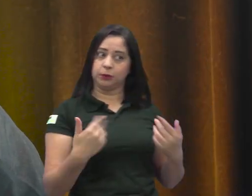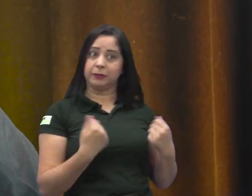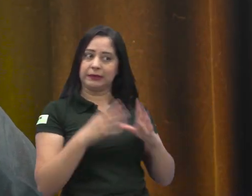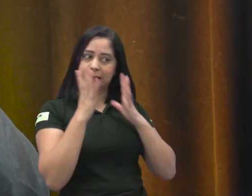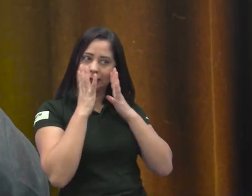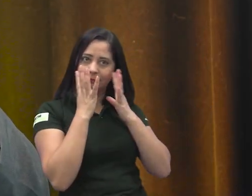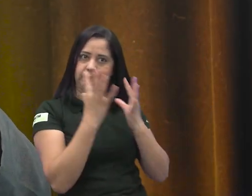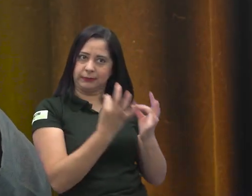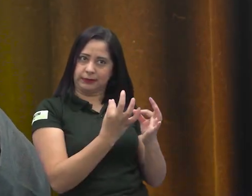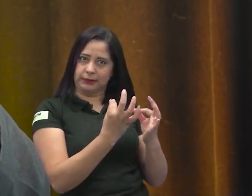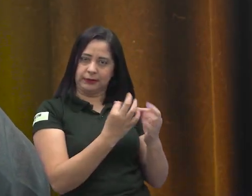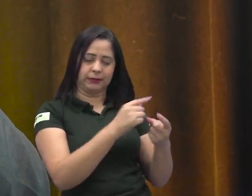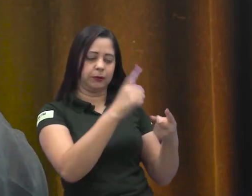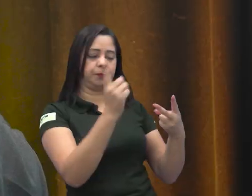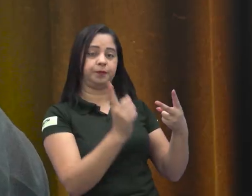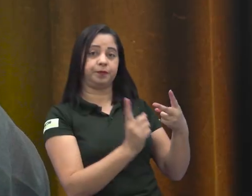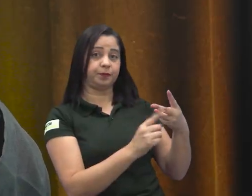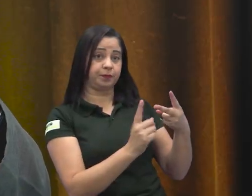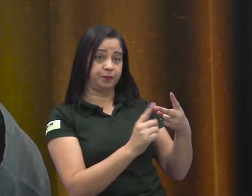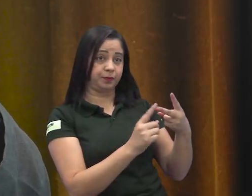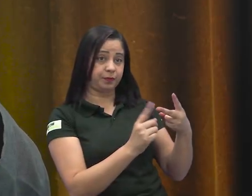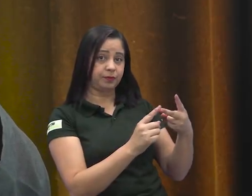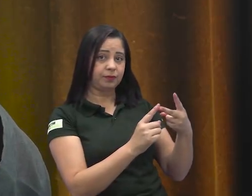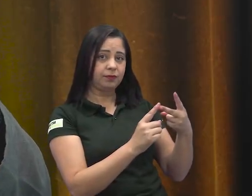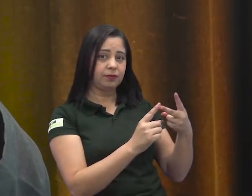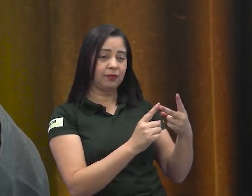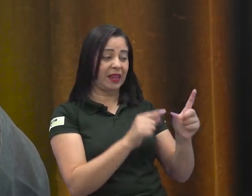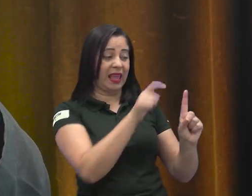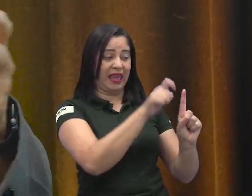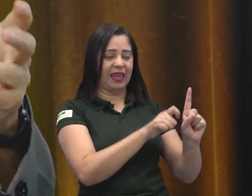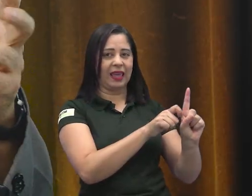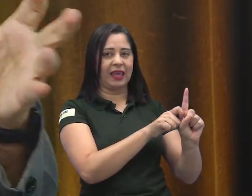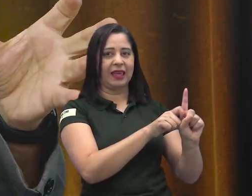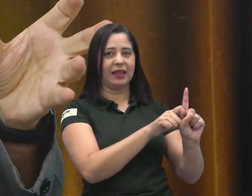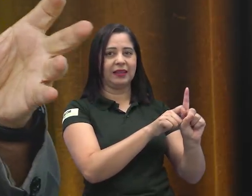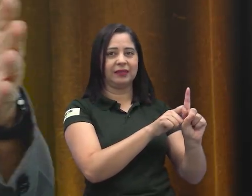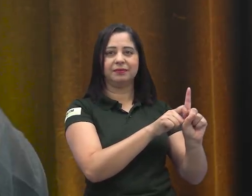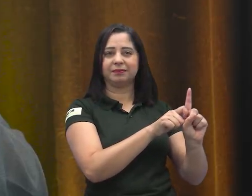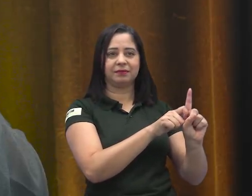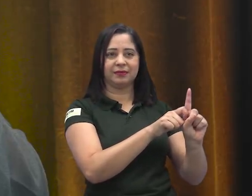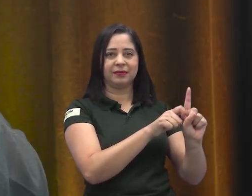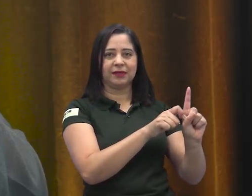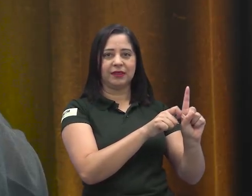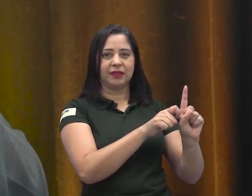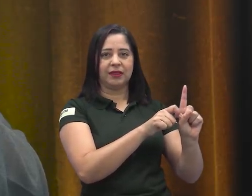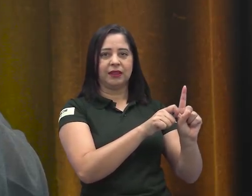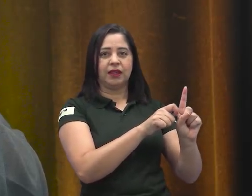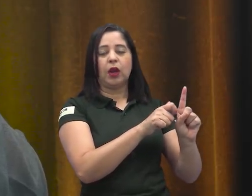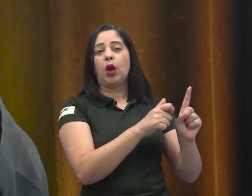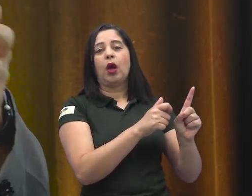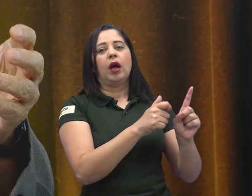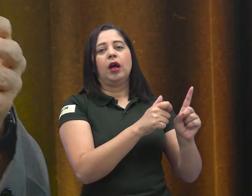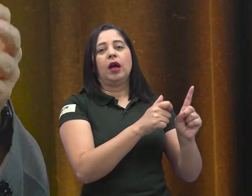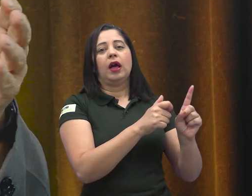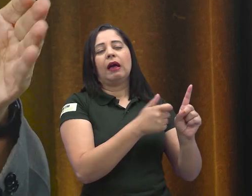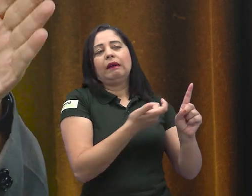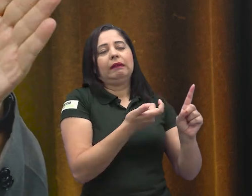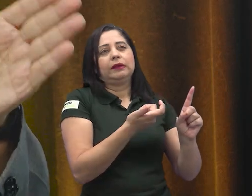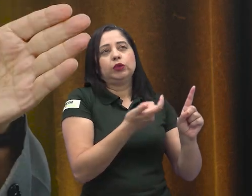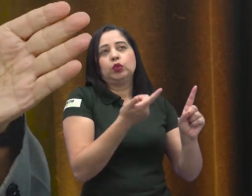sinal precoce. Sim. Outra coisa, ele começa a se atrapalhar nas atividades,